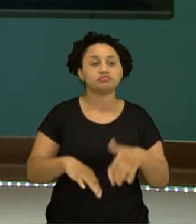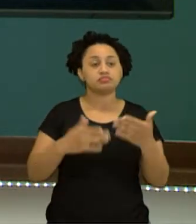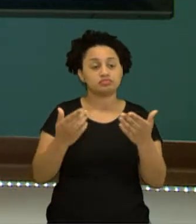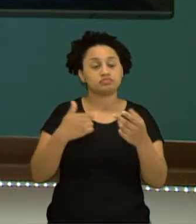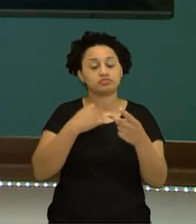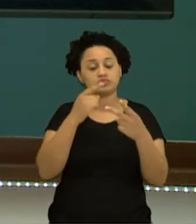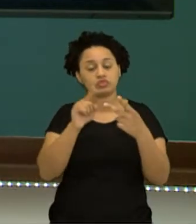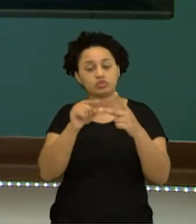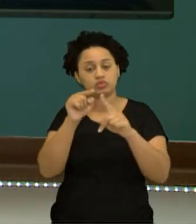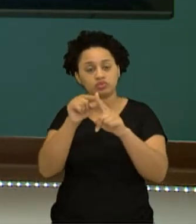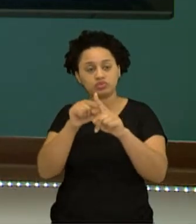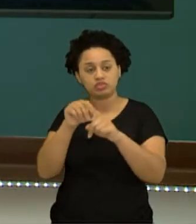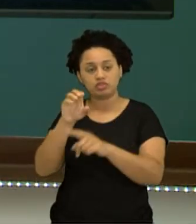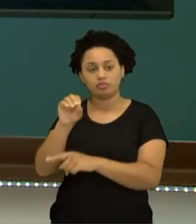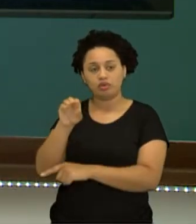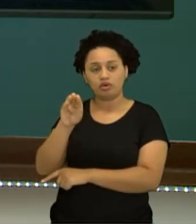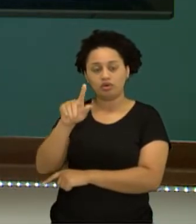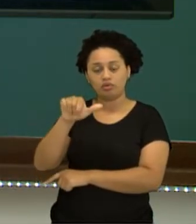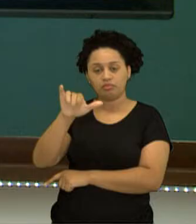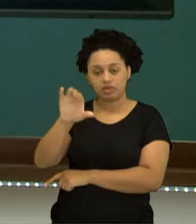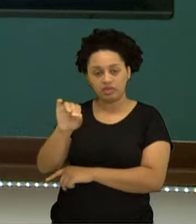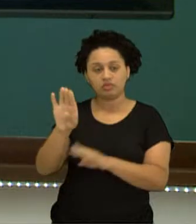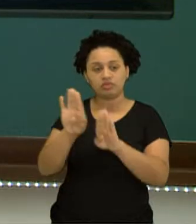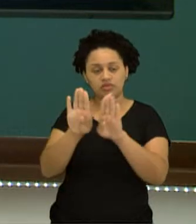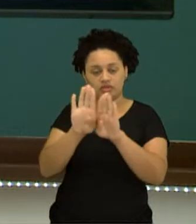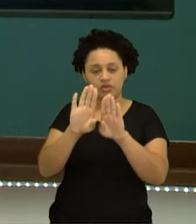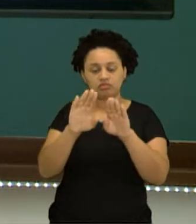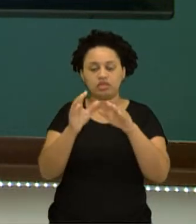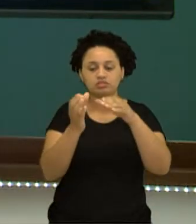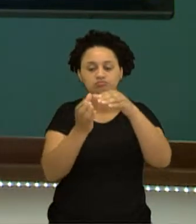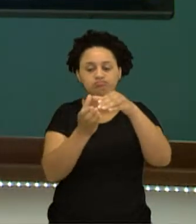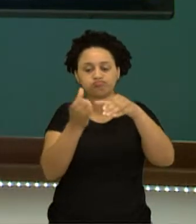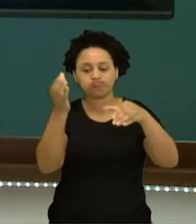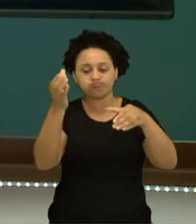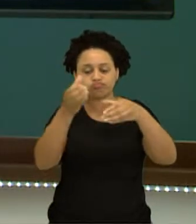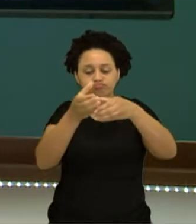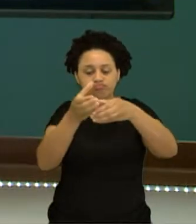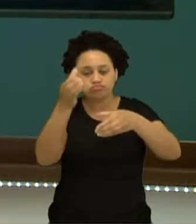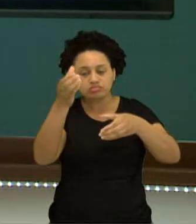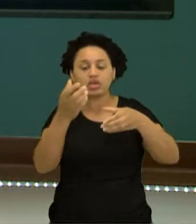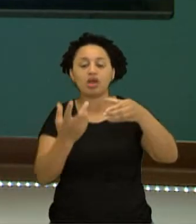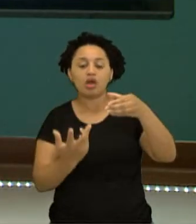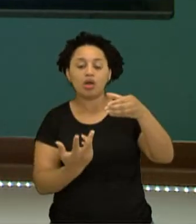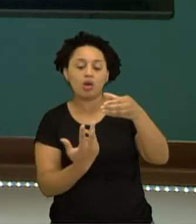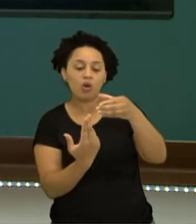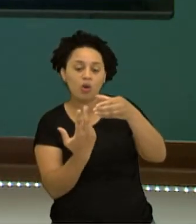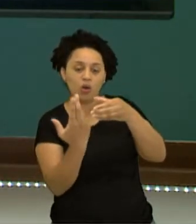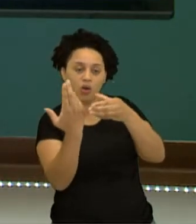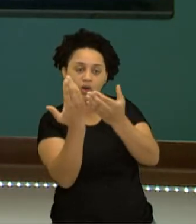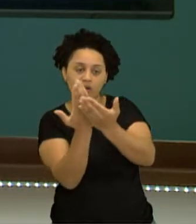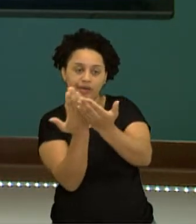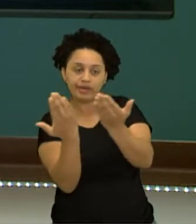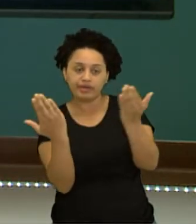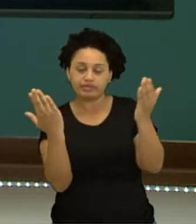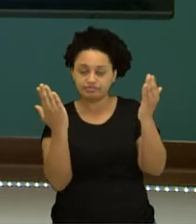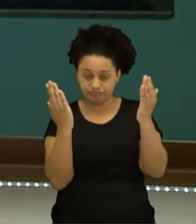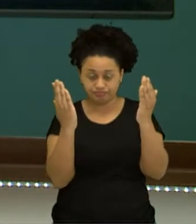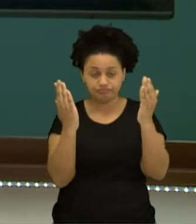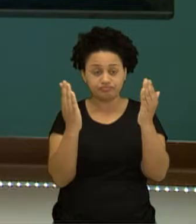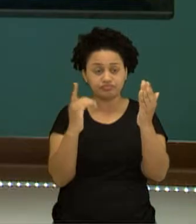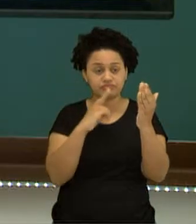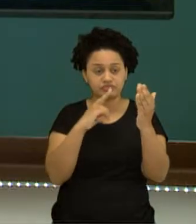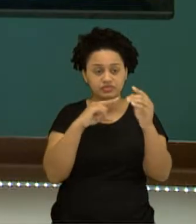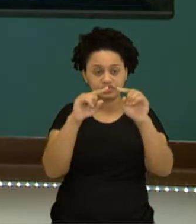oblíquo vai acontecer a mesma coisa. Nós vamos fazer a secção, ó, aqui mostrando ó, pelo centro, aqui nós temos o diâmetro, houve o